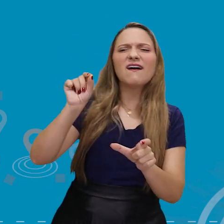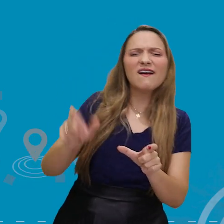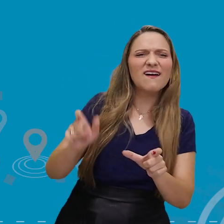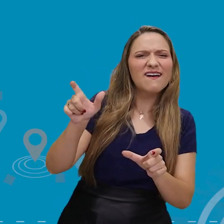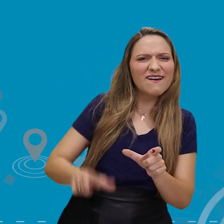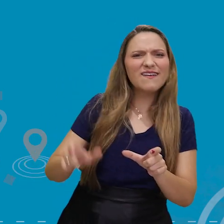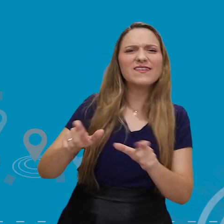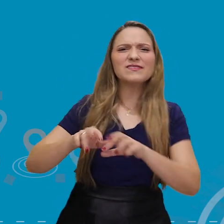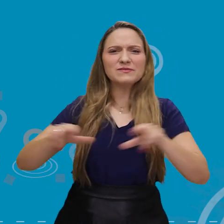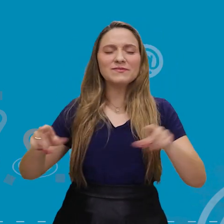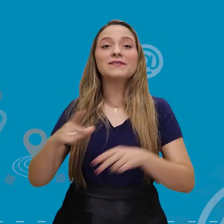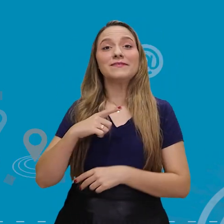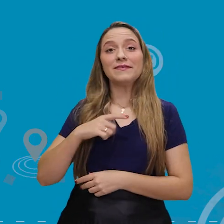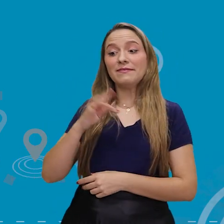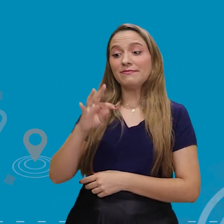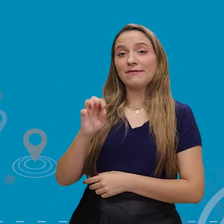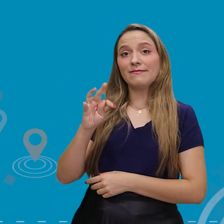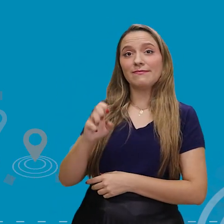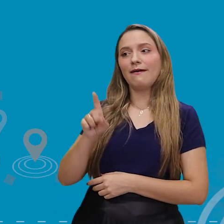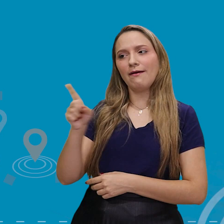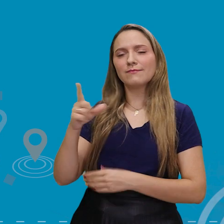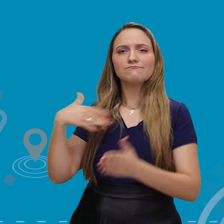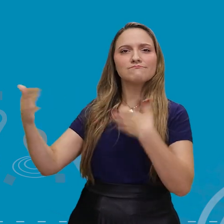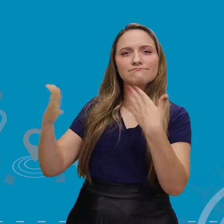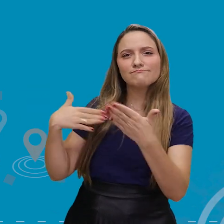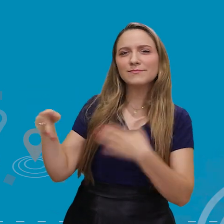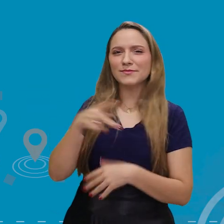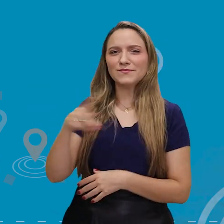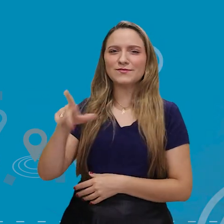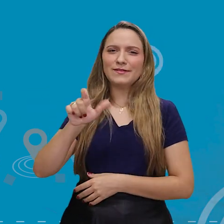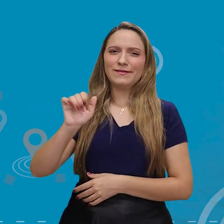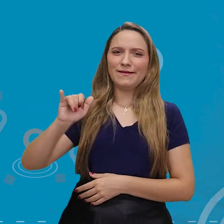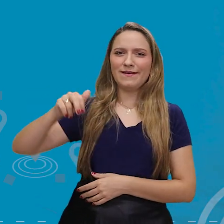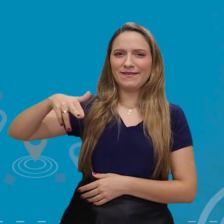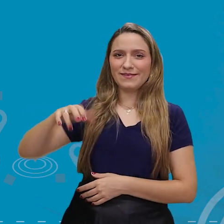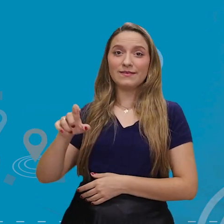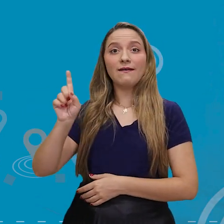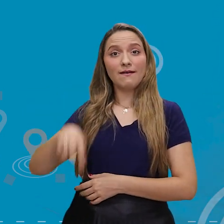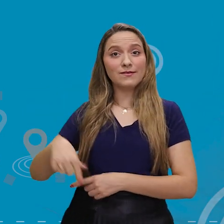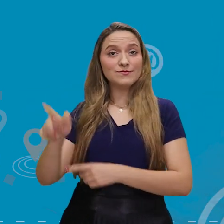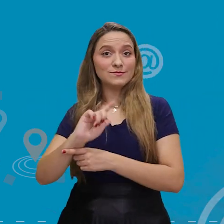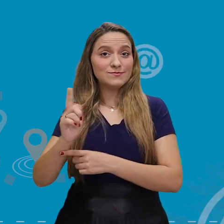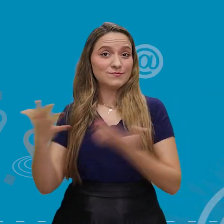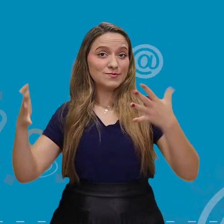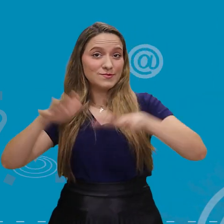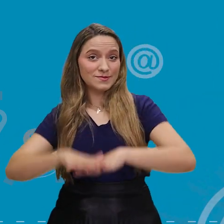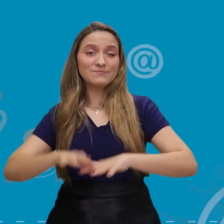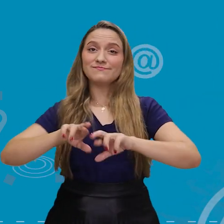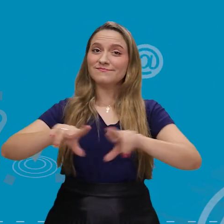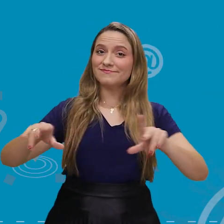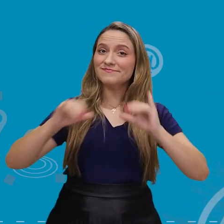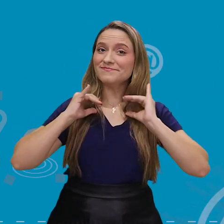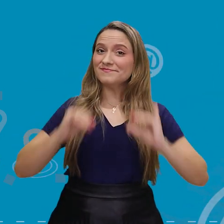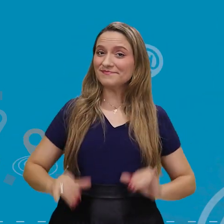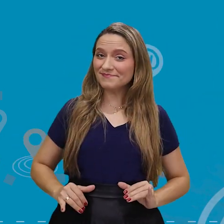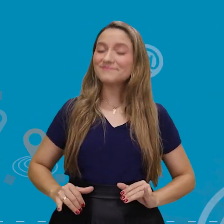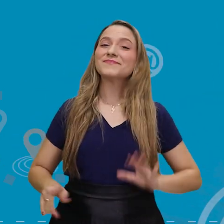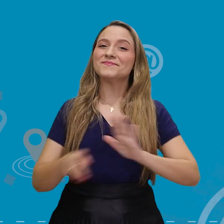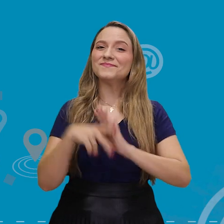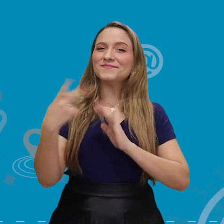papel, a TT Ribeiro terá uma conversa com a professora Liana Guzmão, que é gerente de